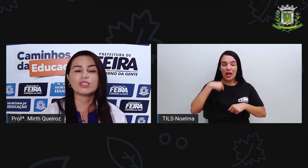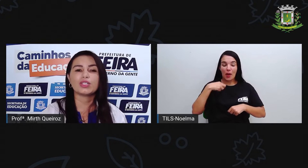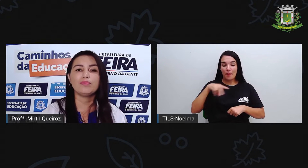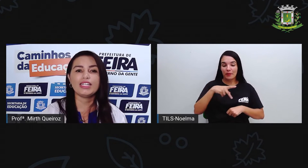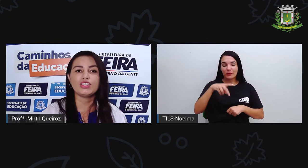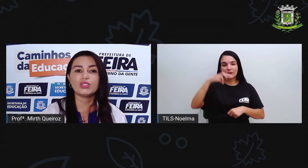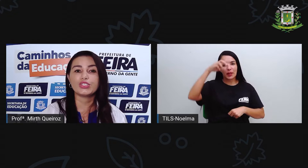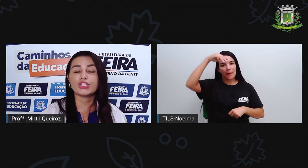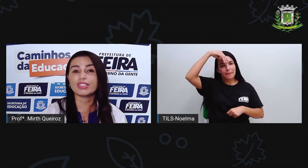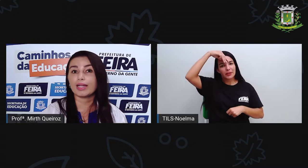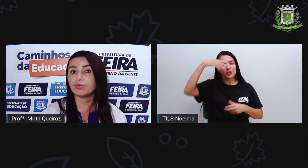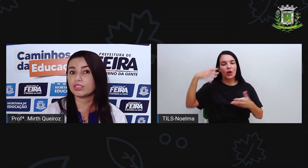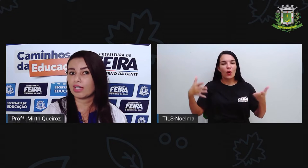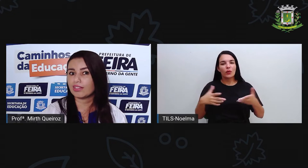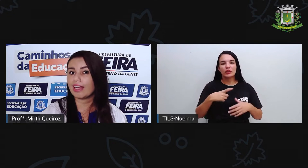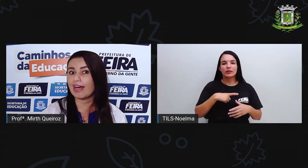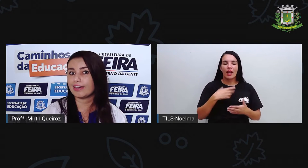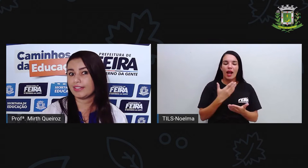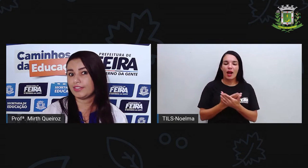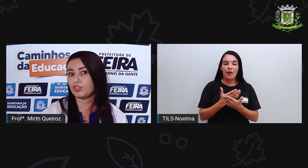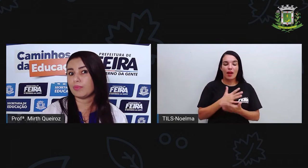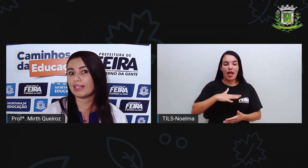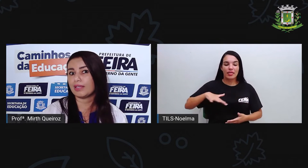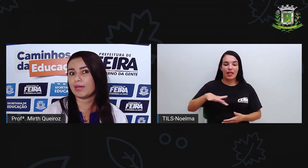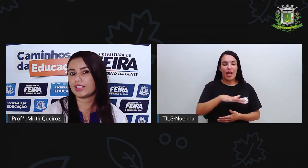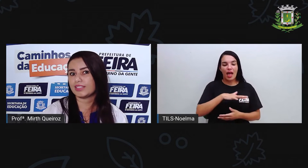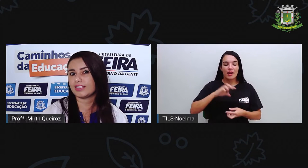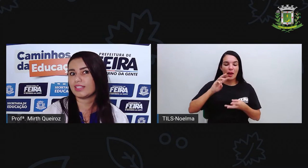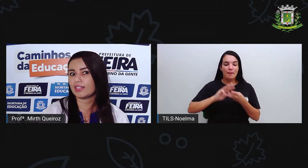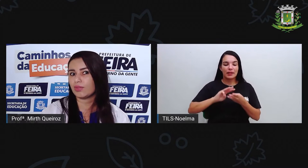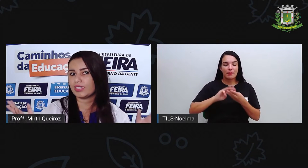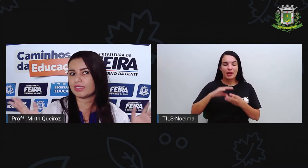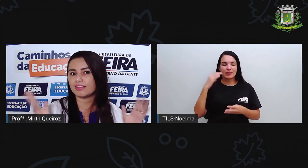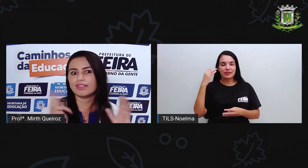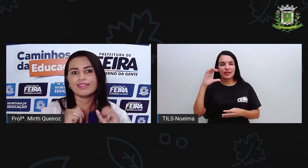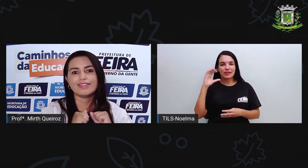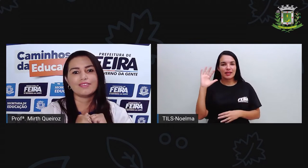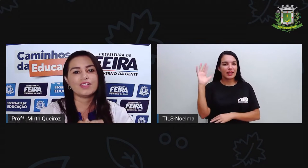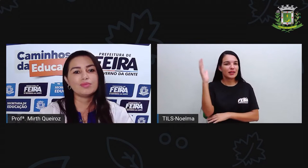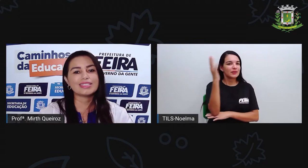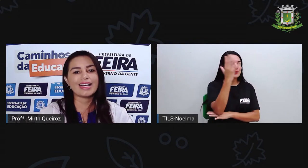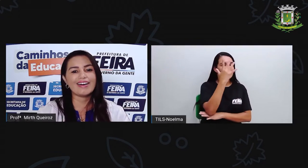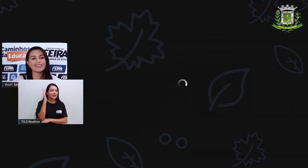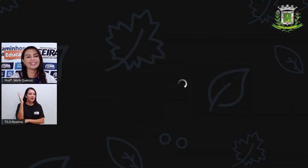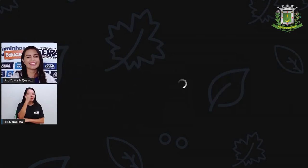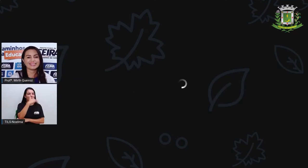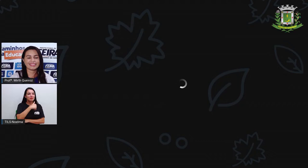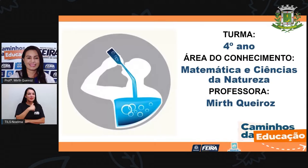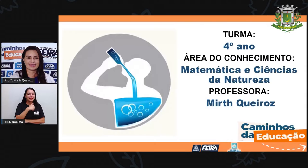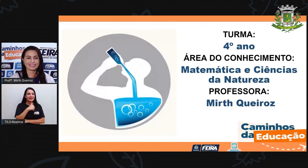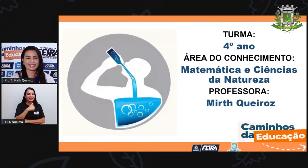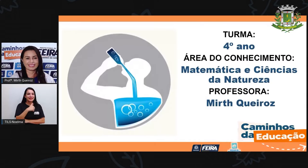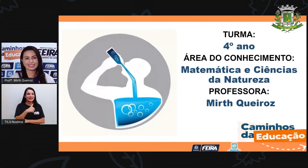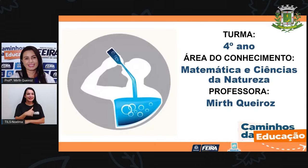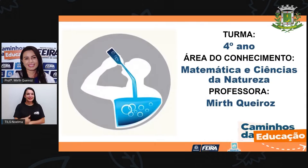Eu sou a professora Mirti e hoje nós teremos aula da área de Matemática e Ciência da Natureza. Vamos à aula?